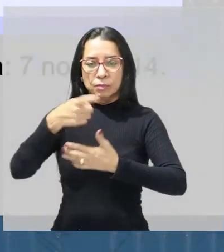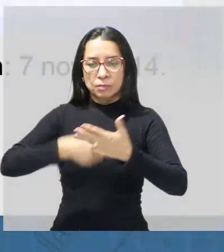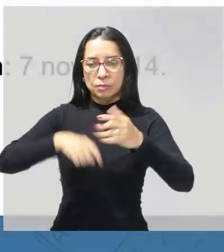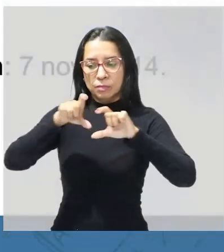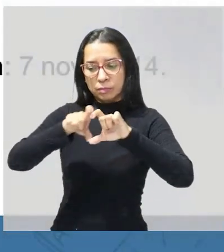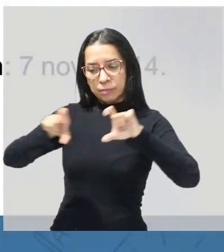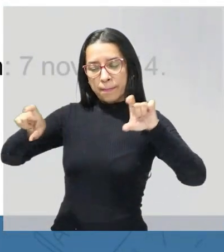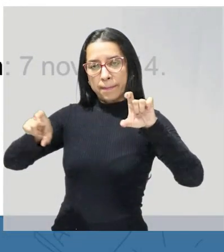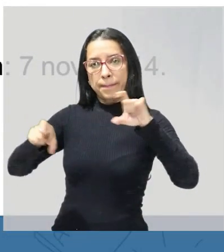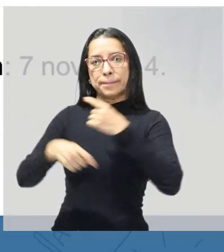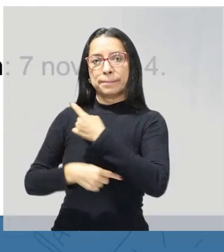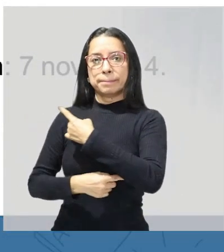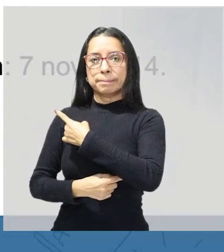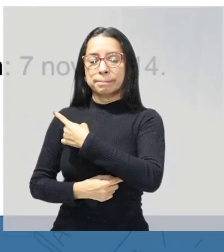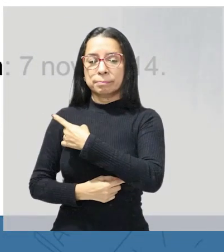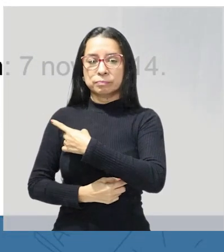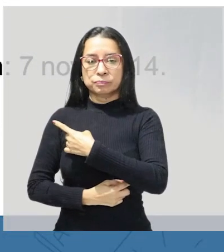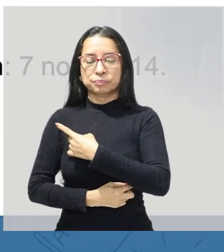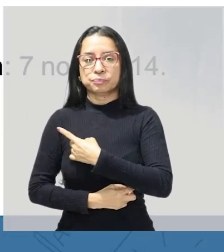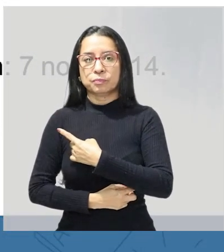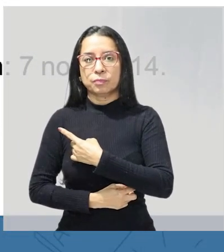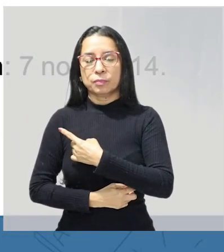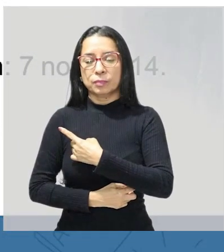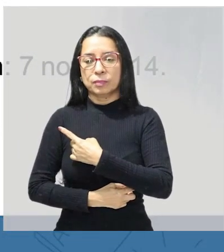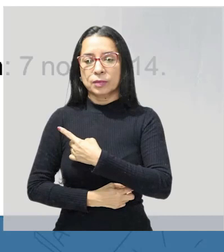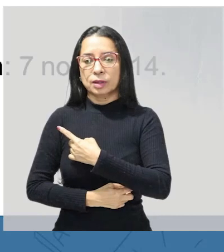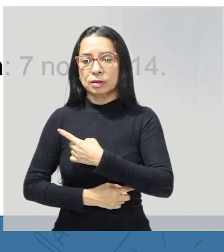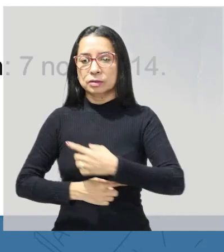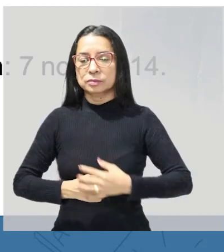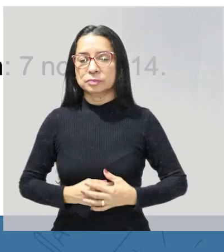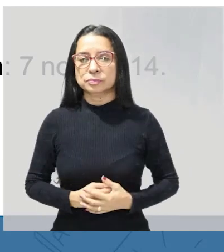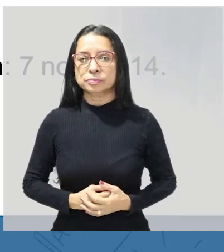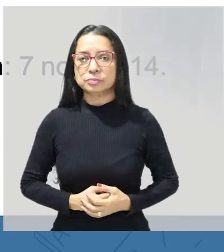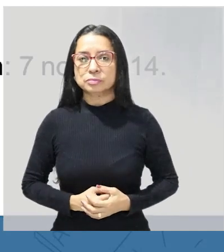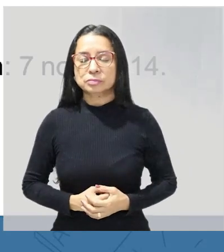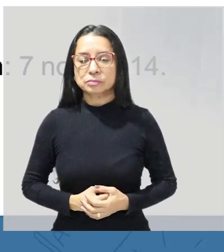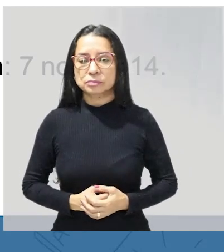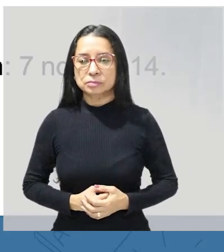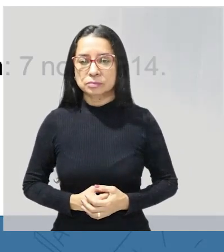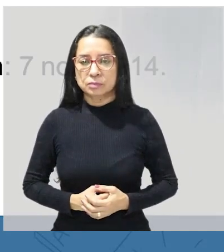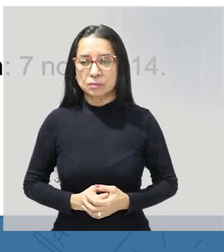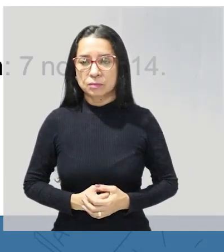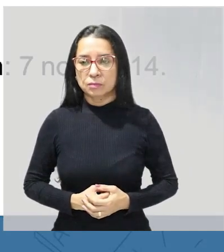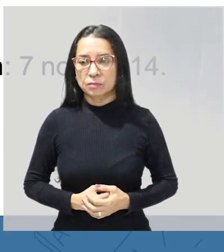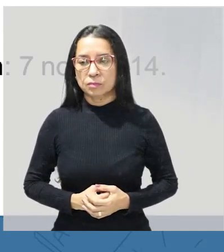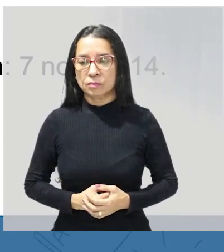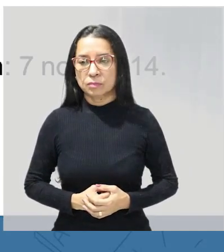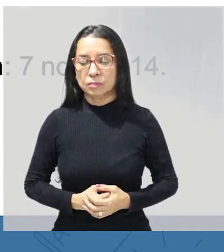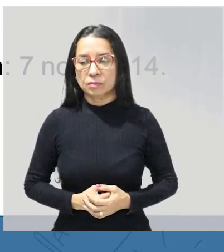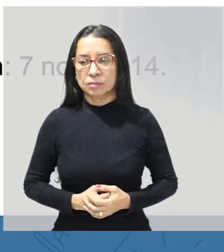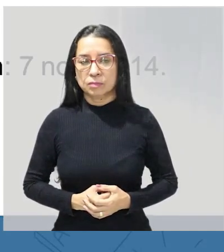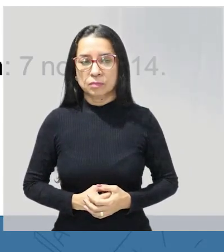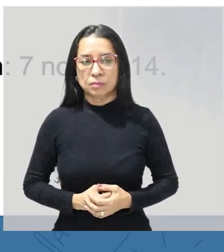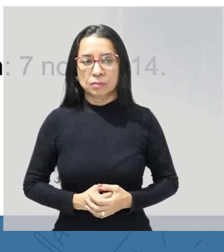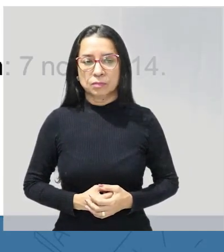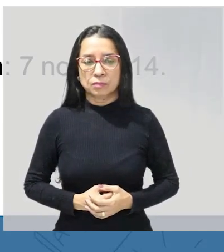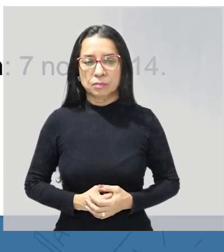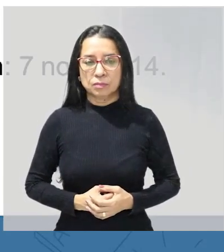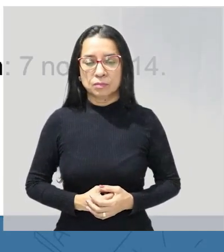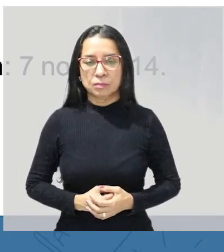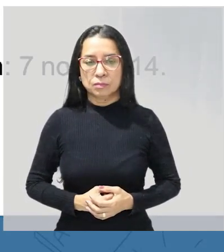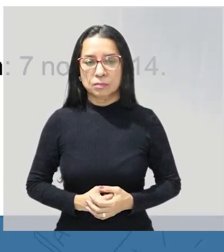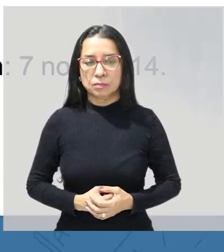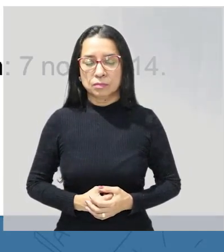Questão fácil, né? Olha aí, ó. Anualmente, são usados no mundo aproximadamente 2,5 milhões